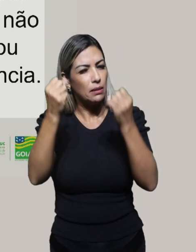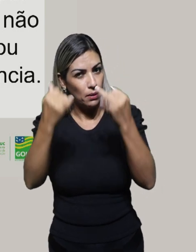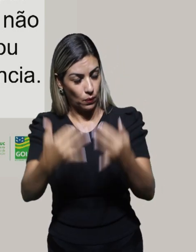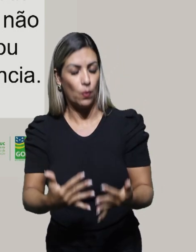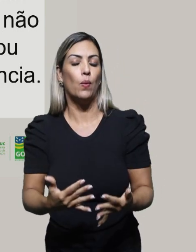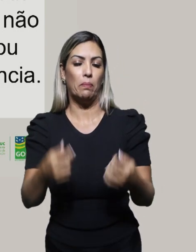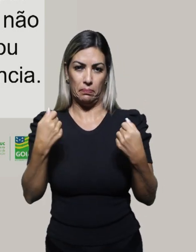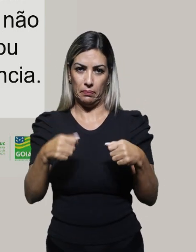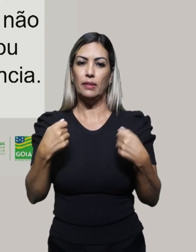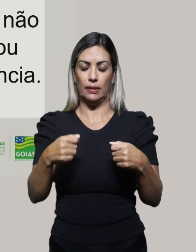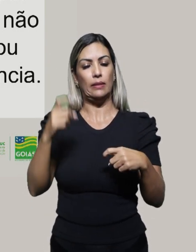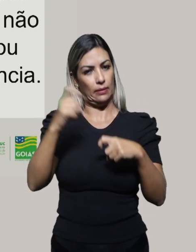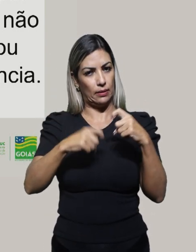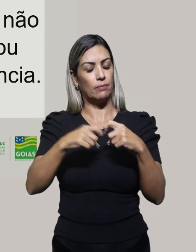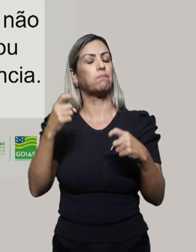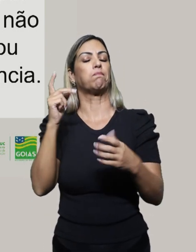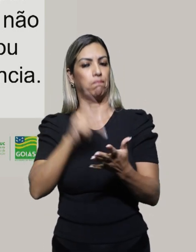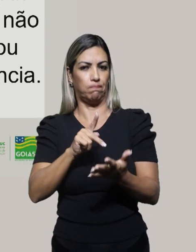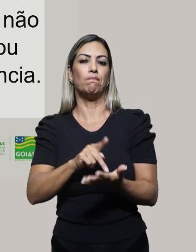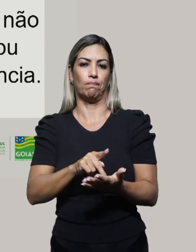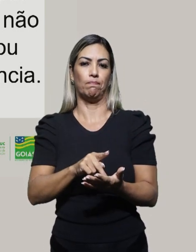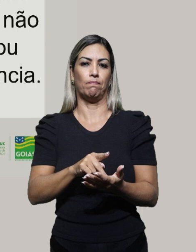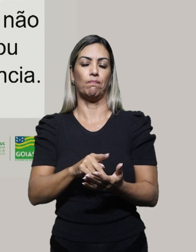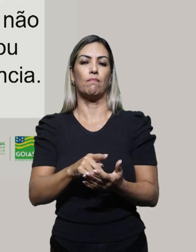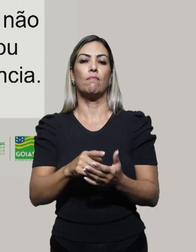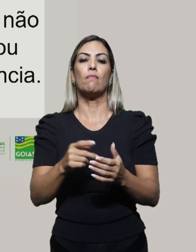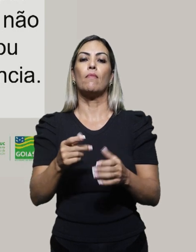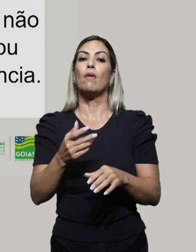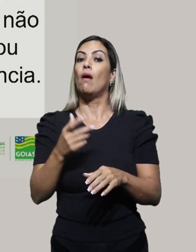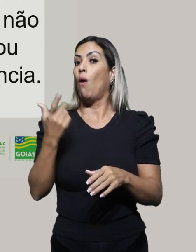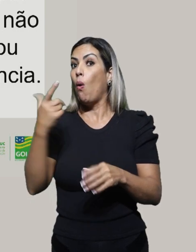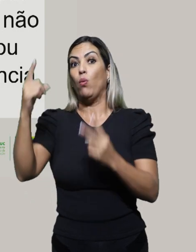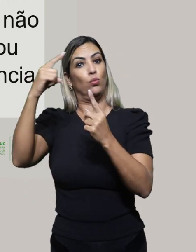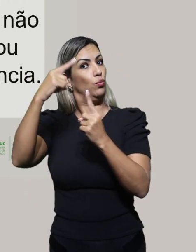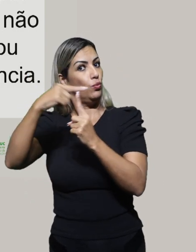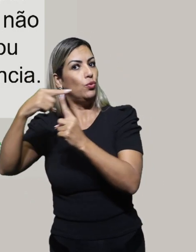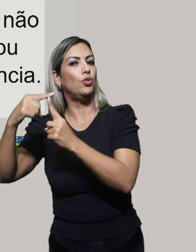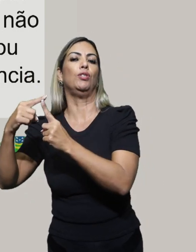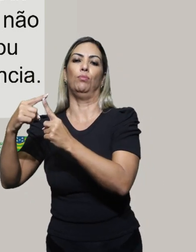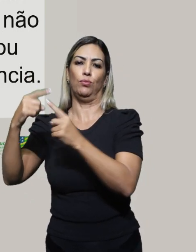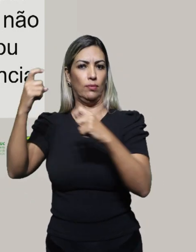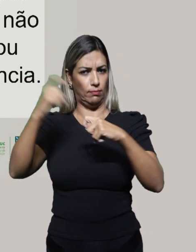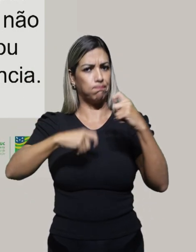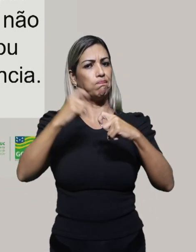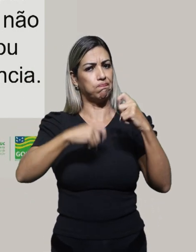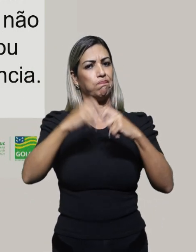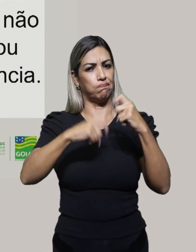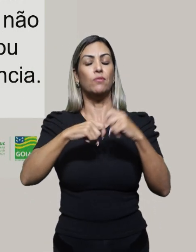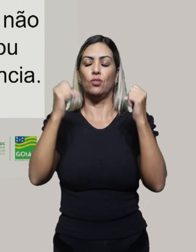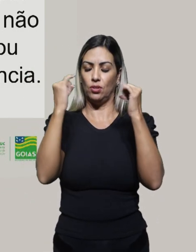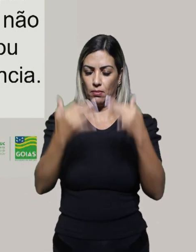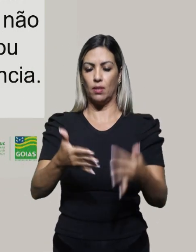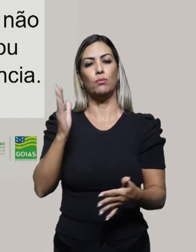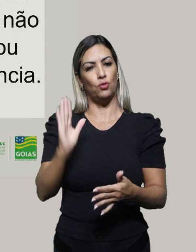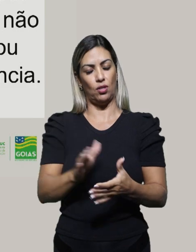no início da aula o que significa. Ou praticar outro ato libidinoso.